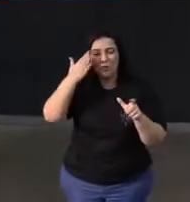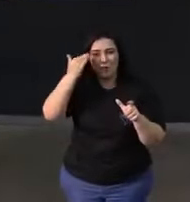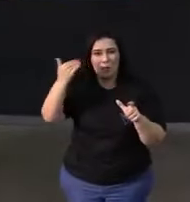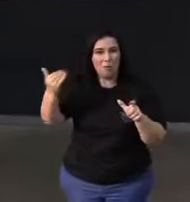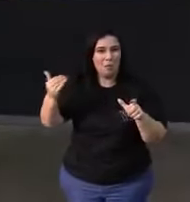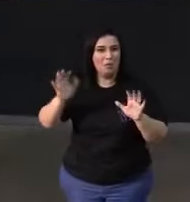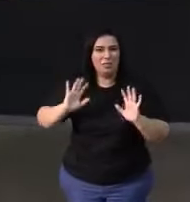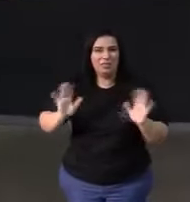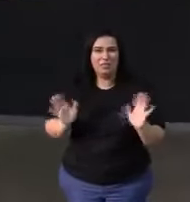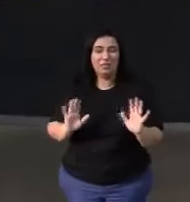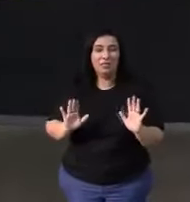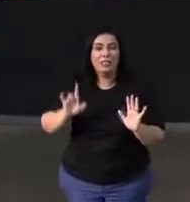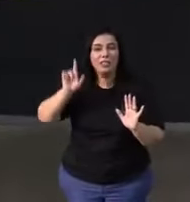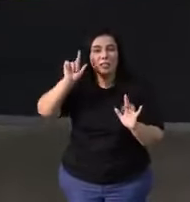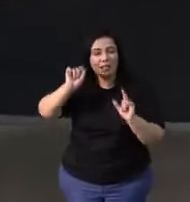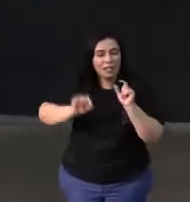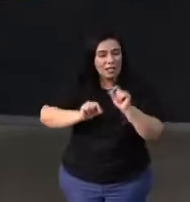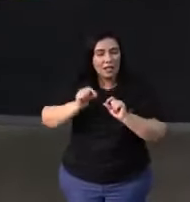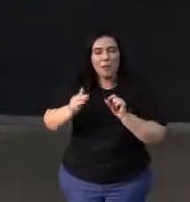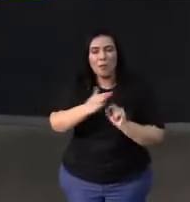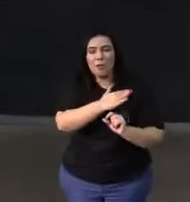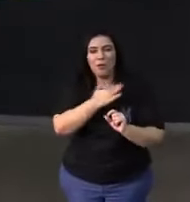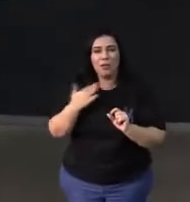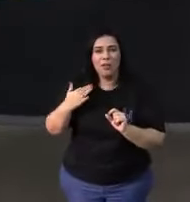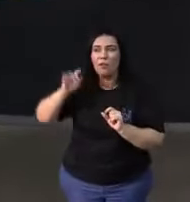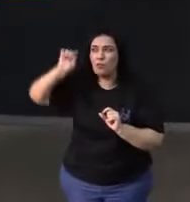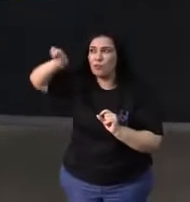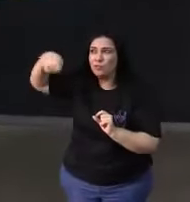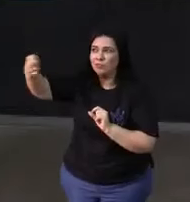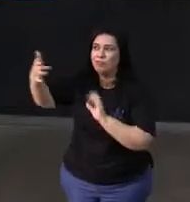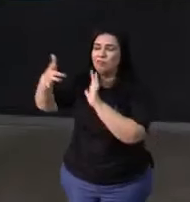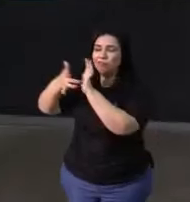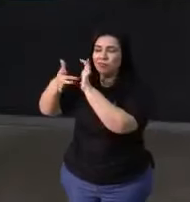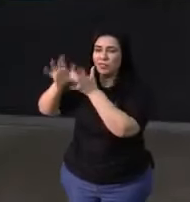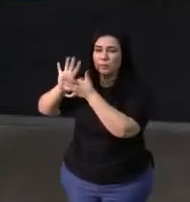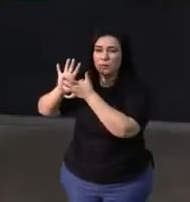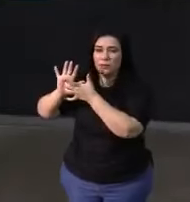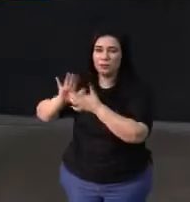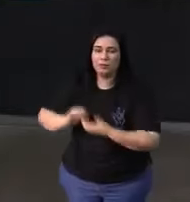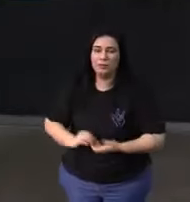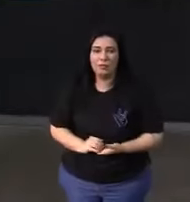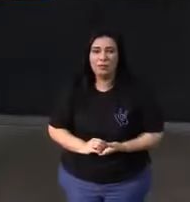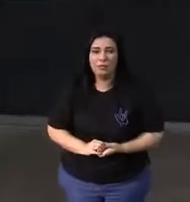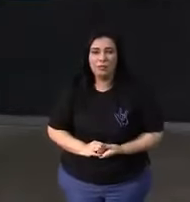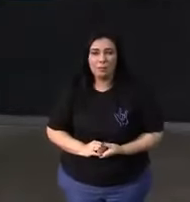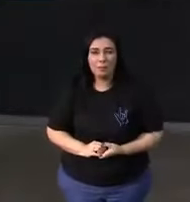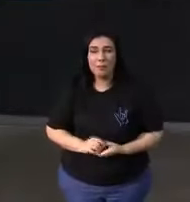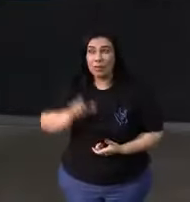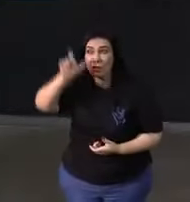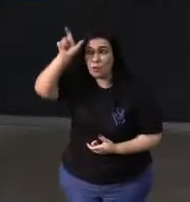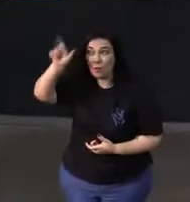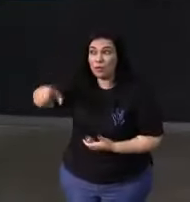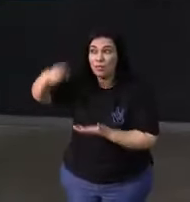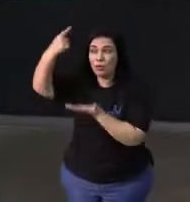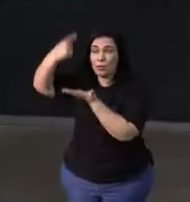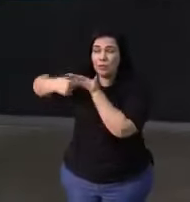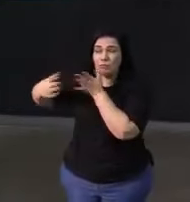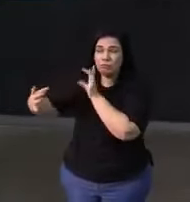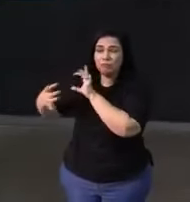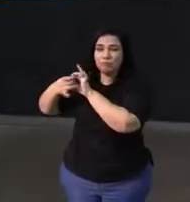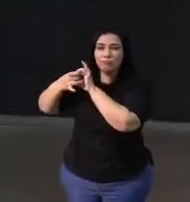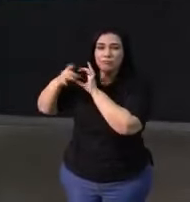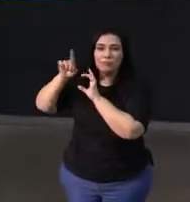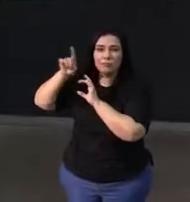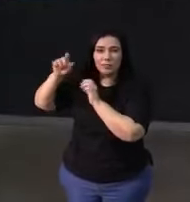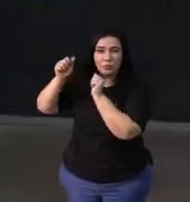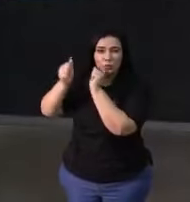não foi Billy Graham. Quem morreu na cruz do Calvário foi Yeshua Ramachia. É com Ele que nós pactuamos. É a Ele